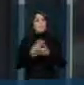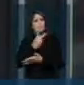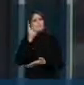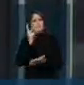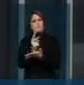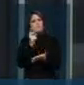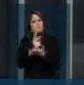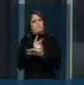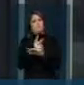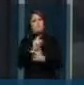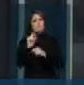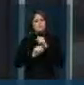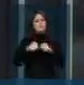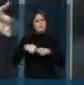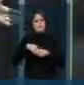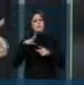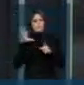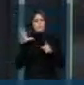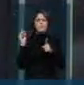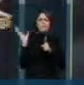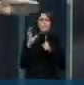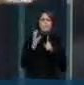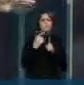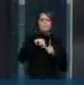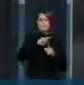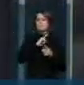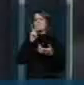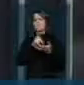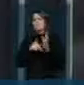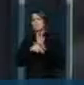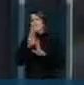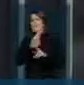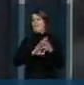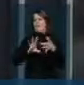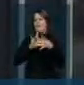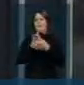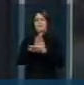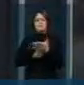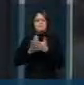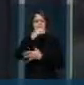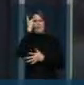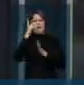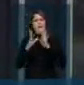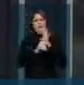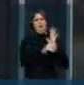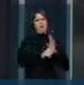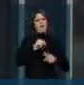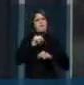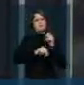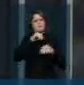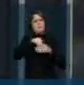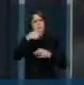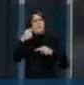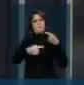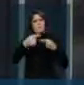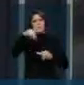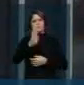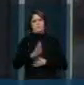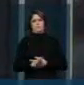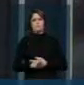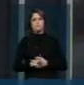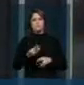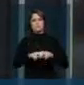permitir o convencimento a todos nós de que não tem, de fato, nenhuma relação com os corruptores e manobristas da política desse